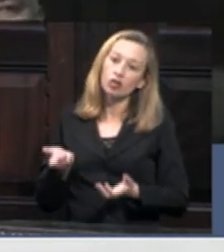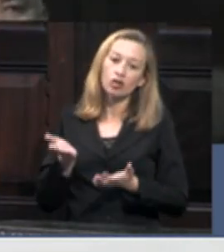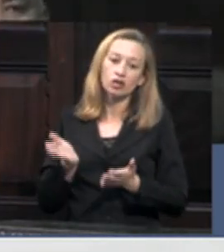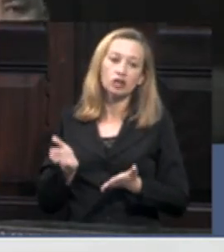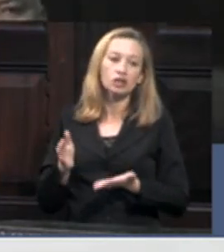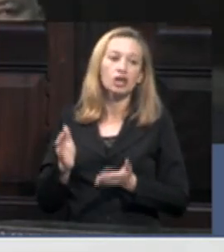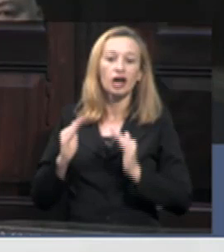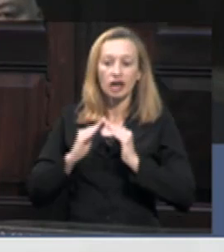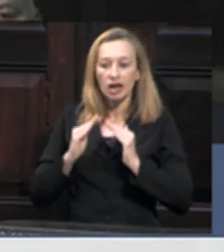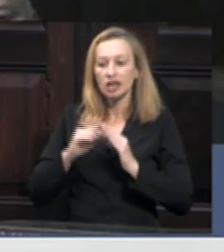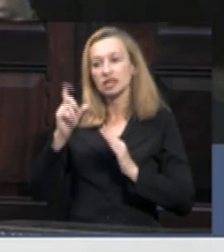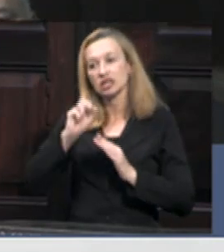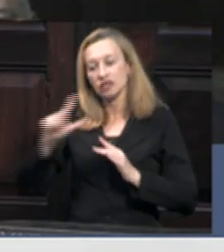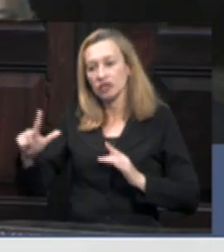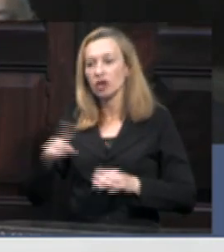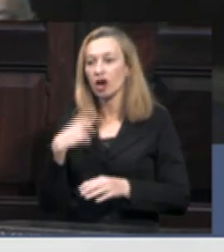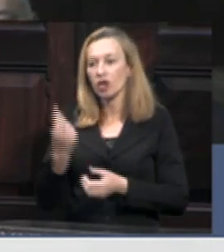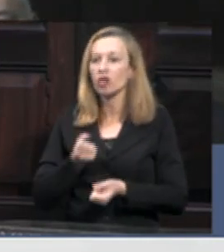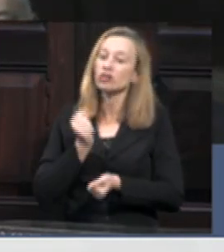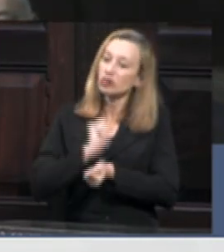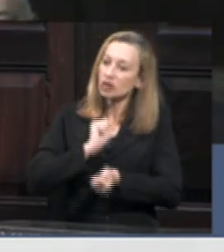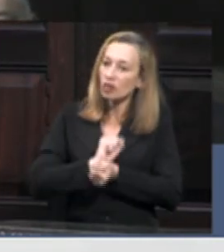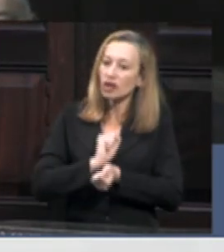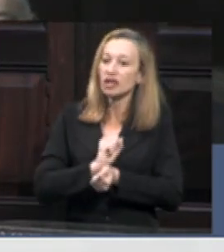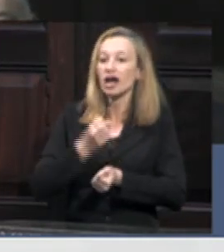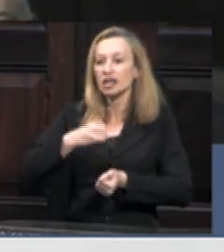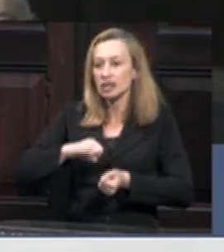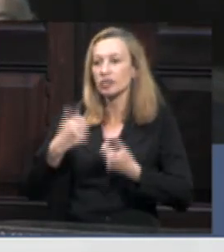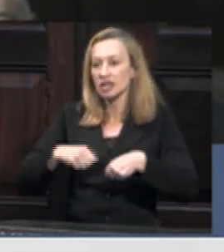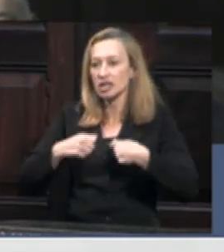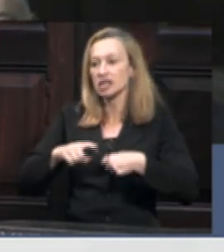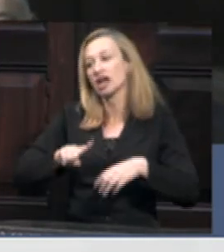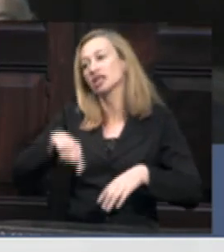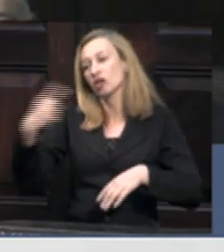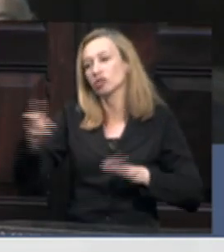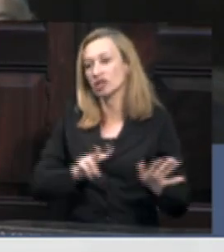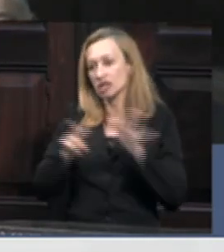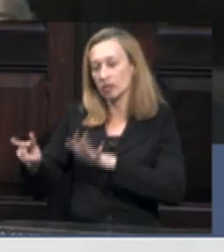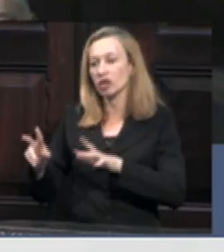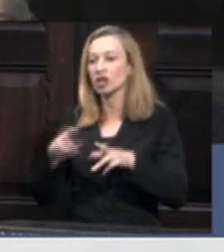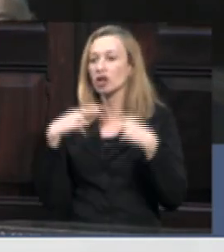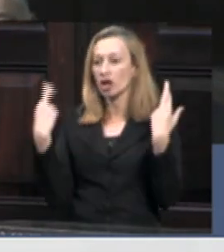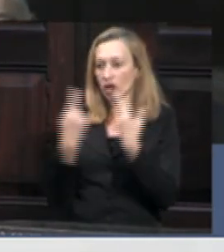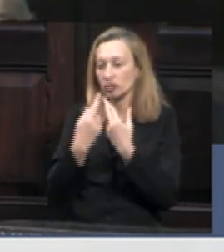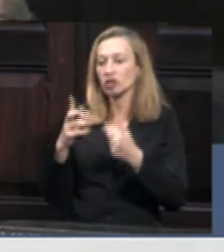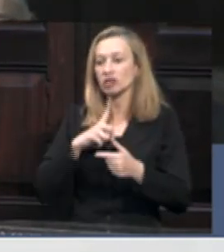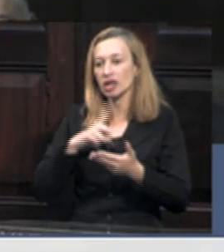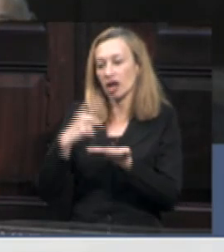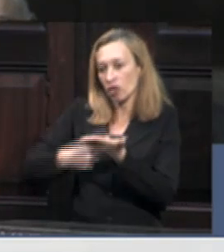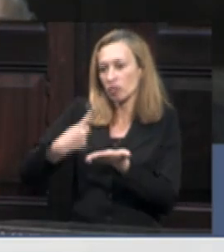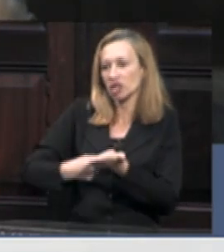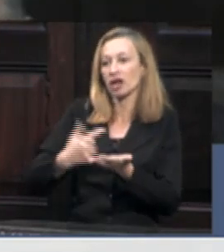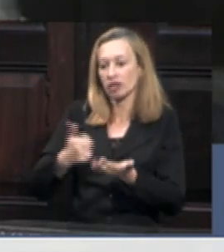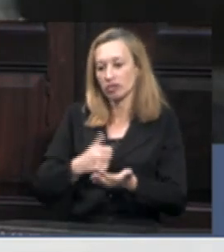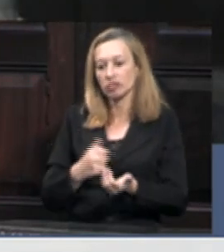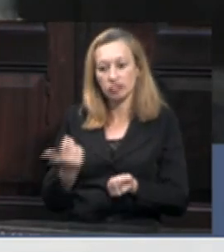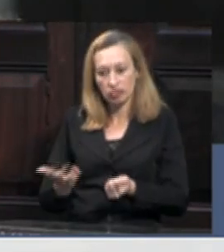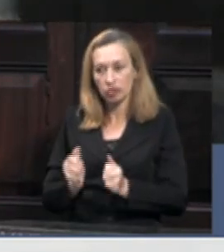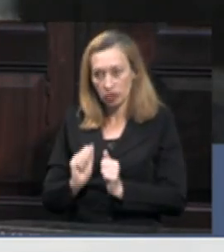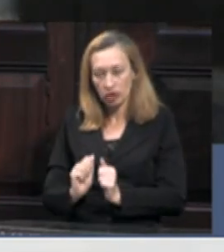vamos aguardar. Qualquer coisa a gente marca na próxima semana uma reunião com o secretário da Casa Civil, os representantes com vossas excelências, tá